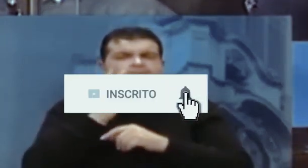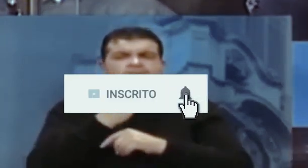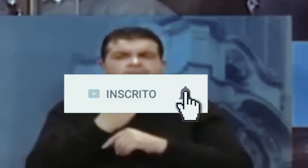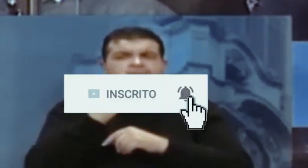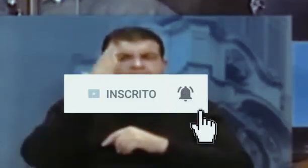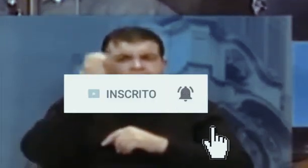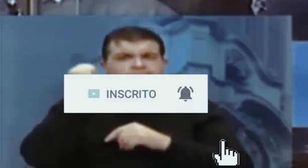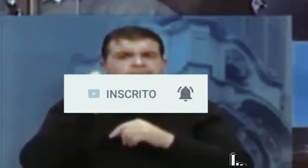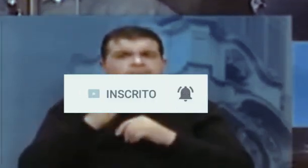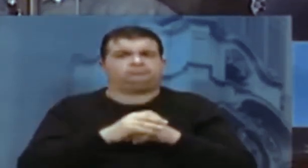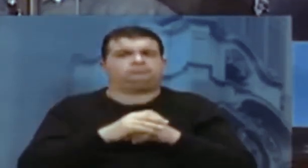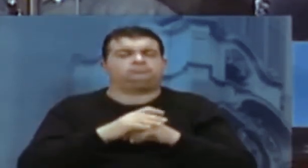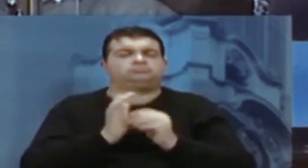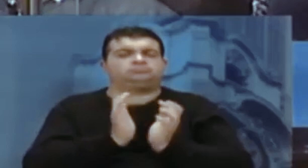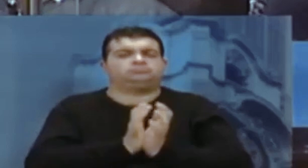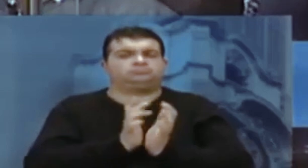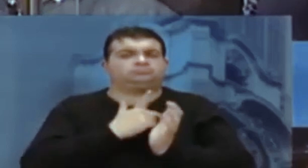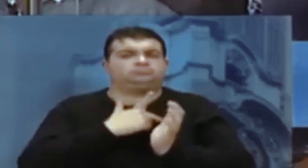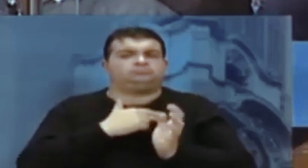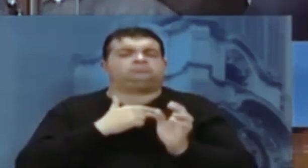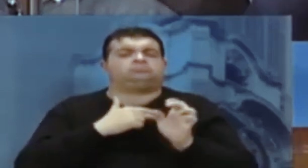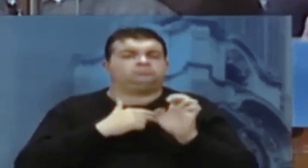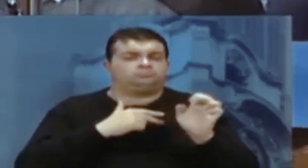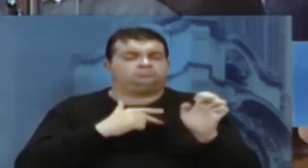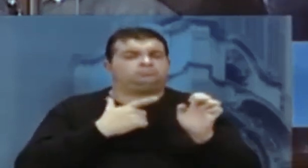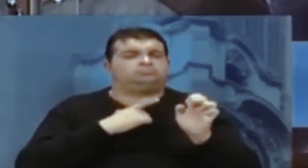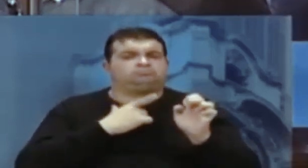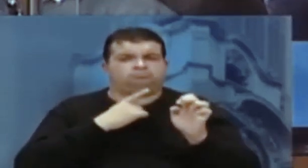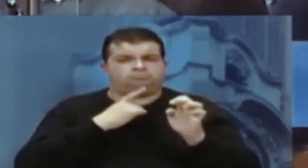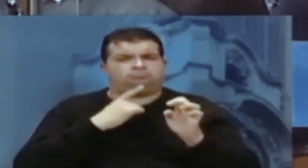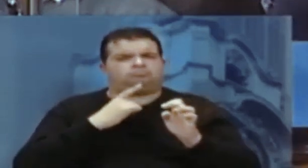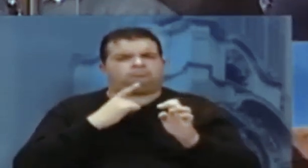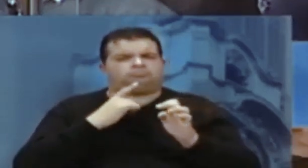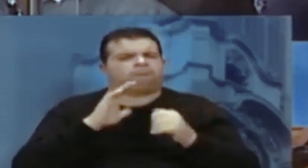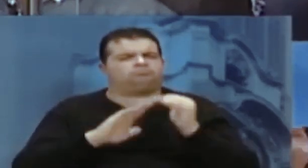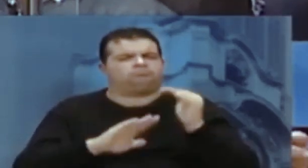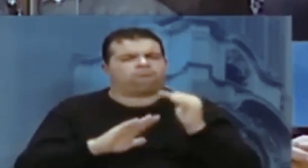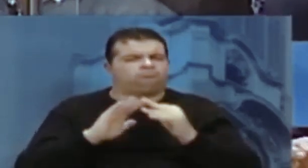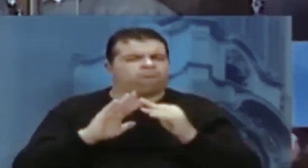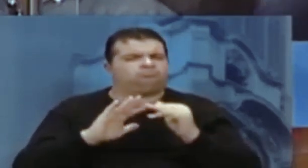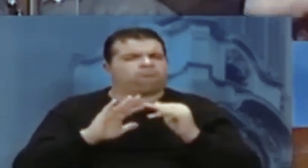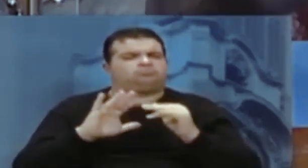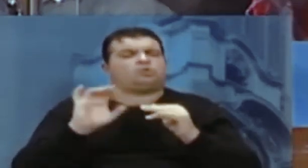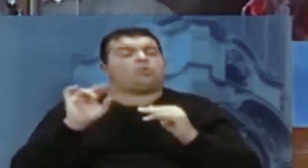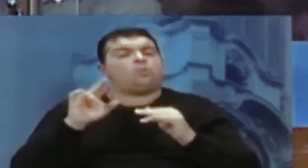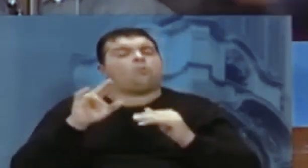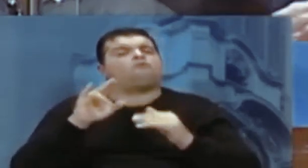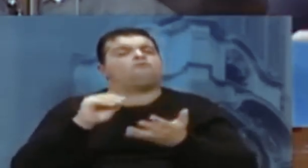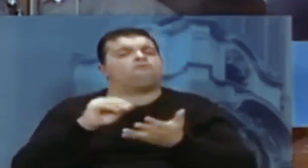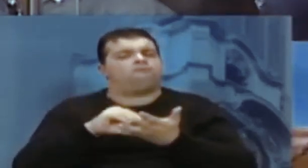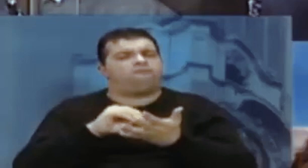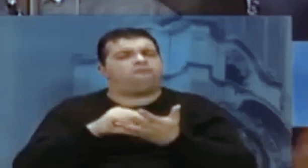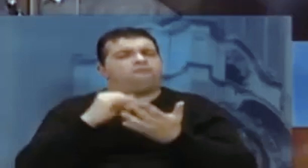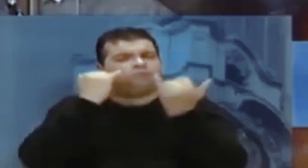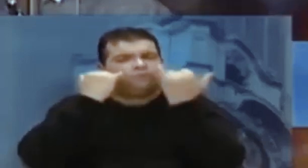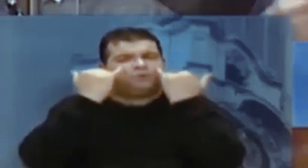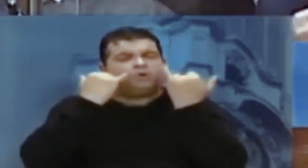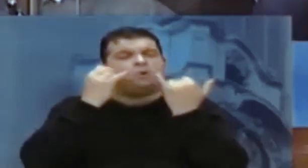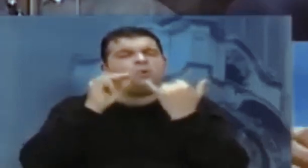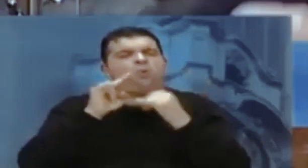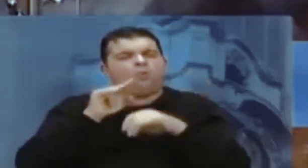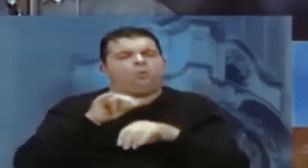sabe que a esquerda tem como prática ou a desinformação ou algum nível de enganação, sempre